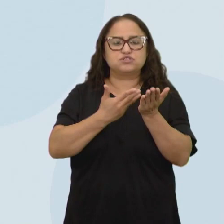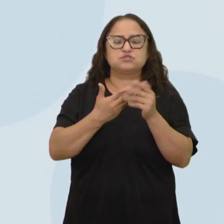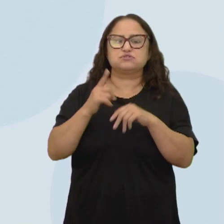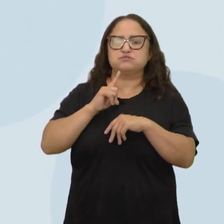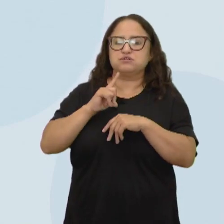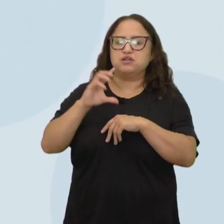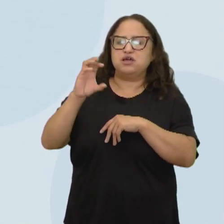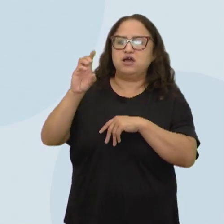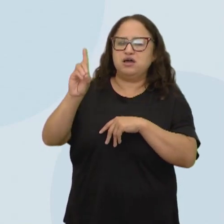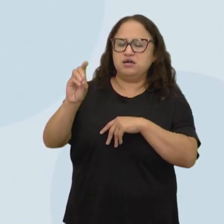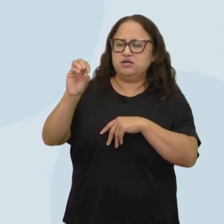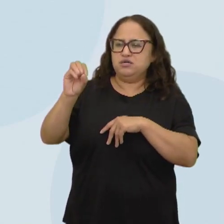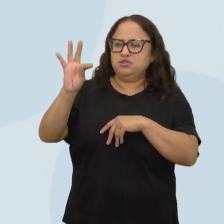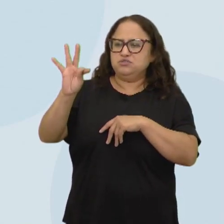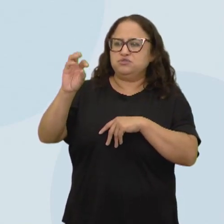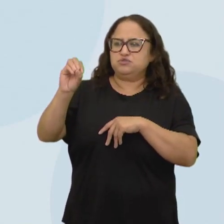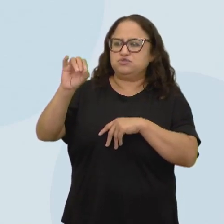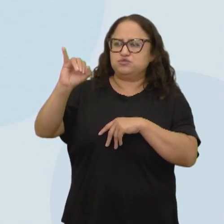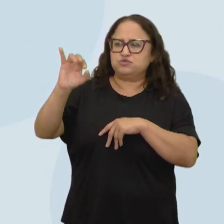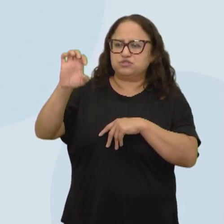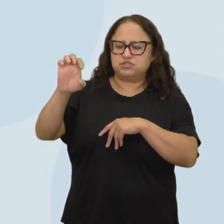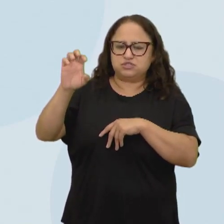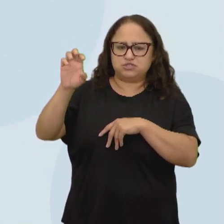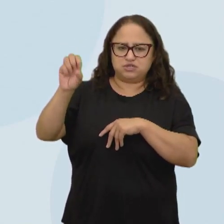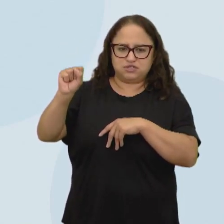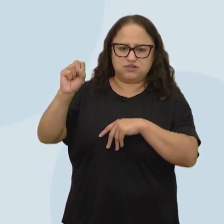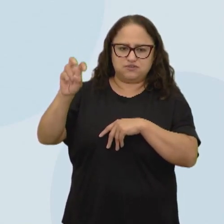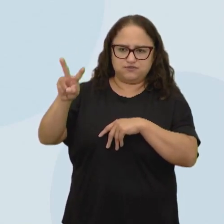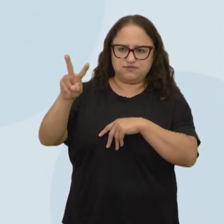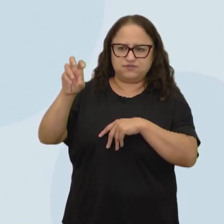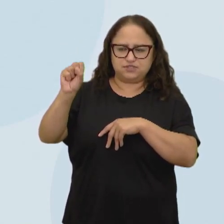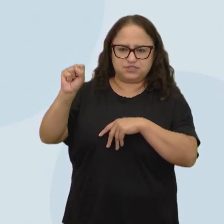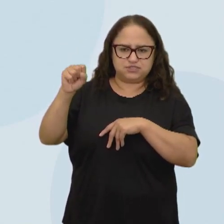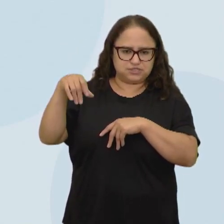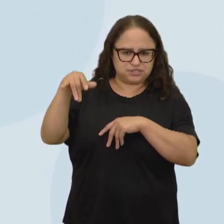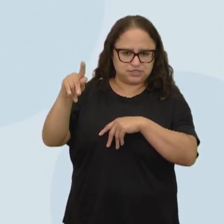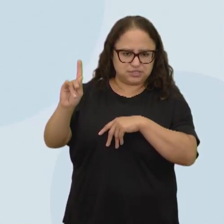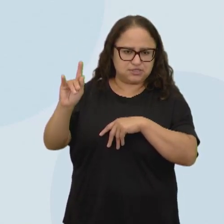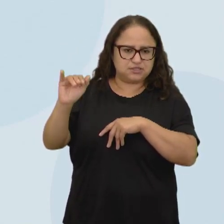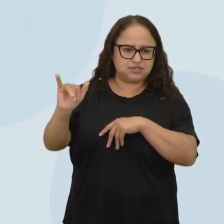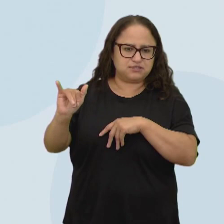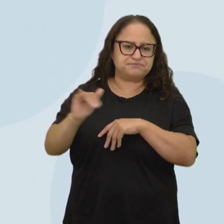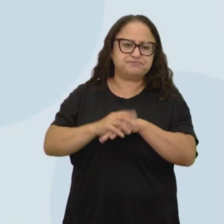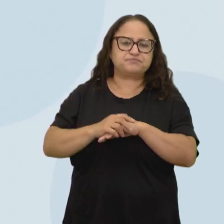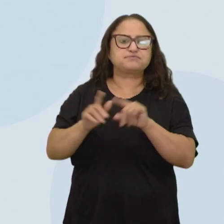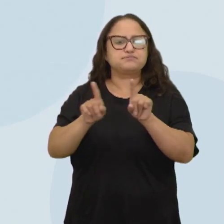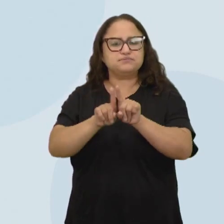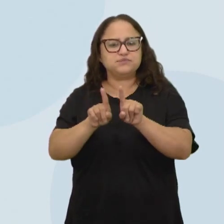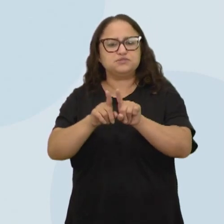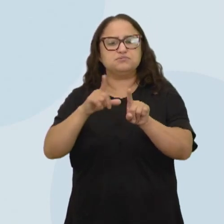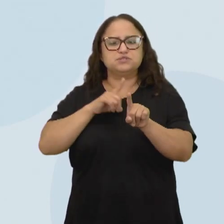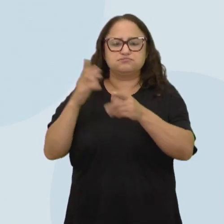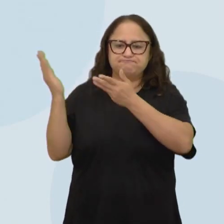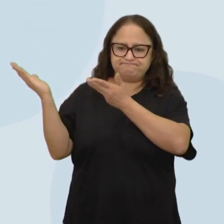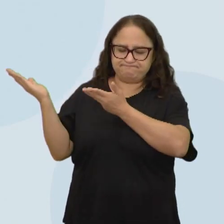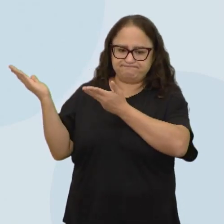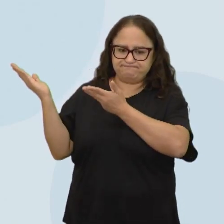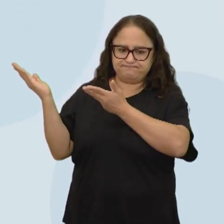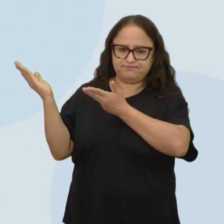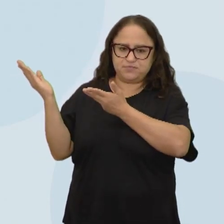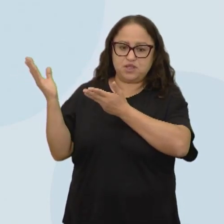em domínio público, nesse link. A gente tem o Kafka, também está em domínio público. A obra completa de Machado